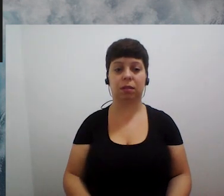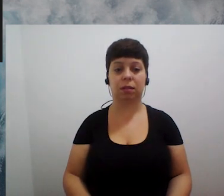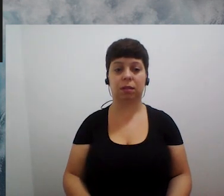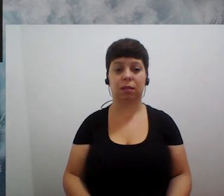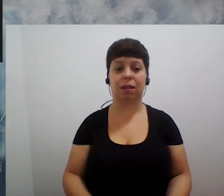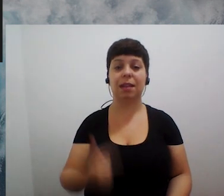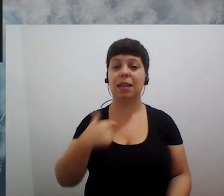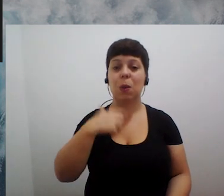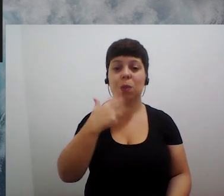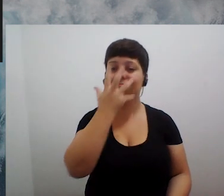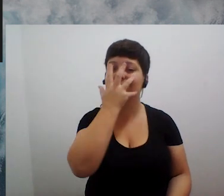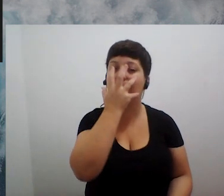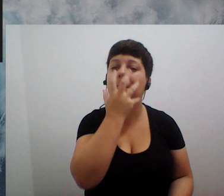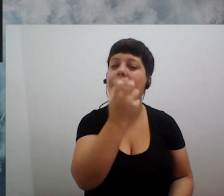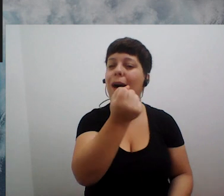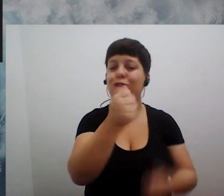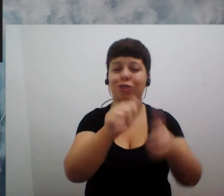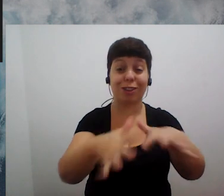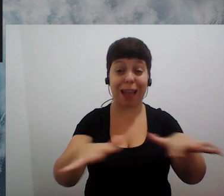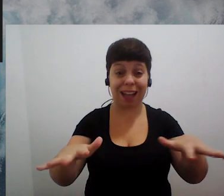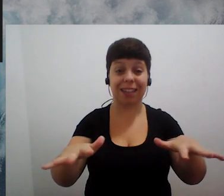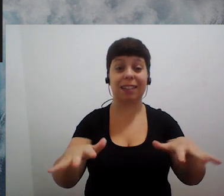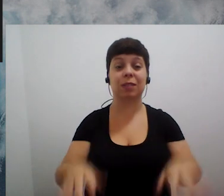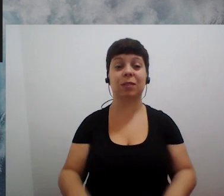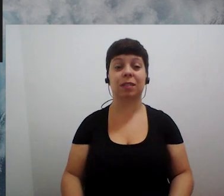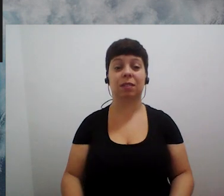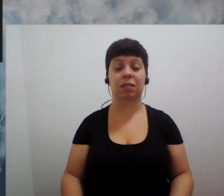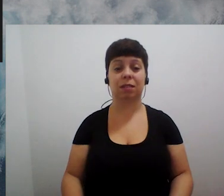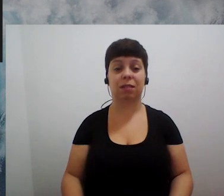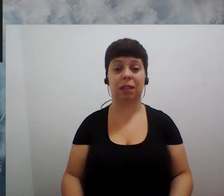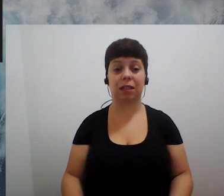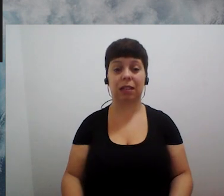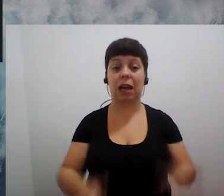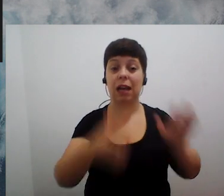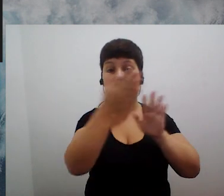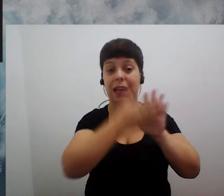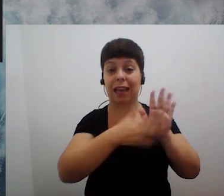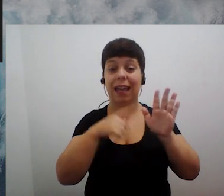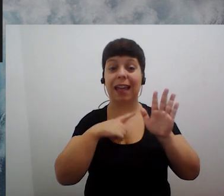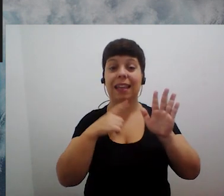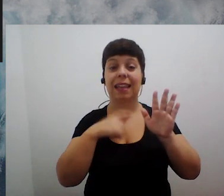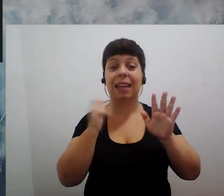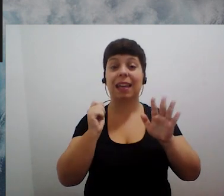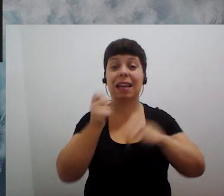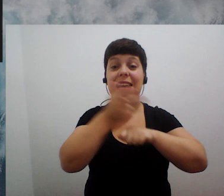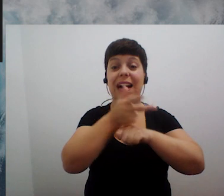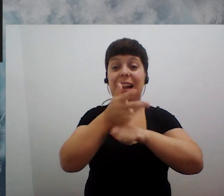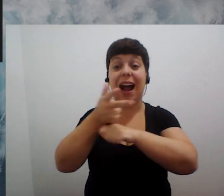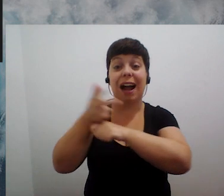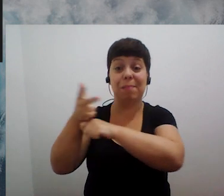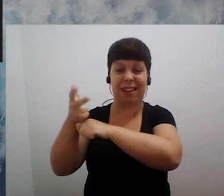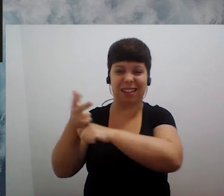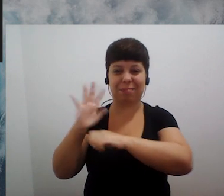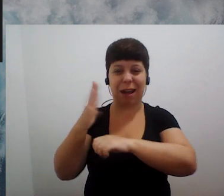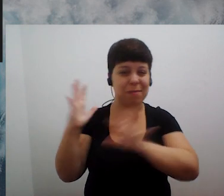sou apaixonado pelo mar e aqui no meu fundo tem a minha coleção de câmeras,